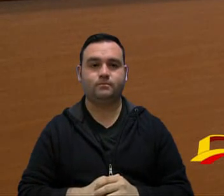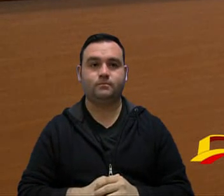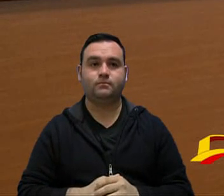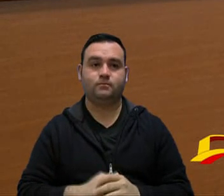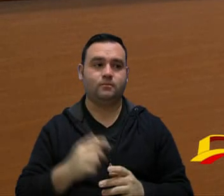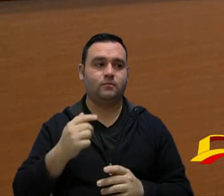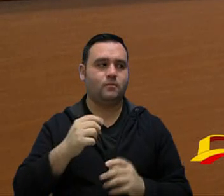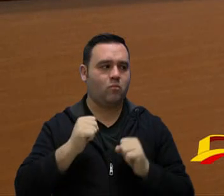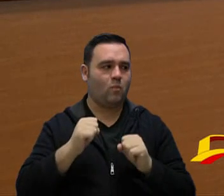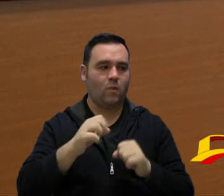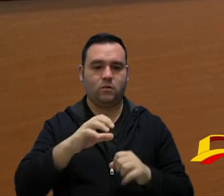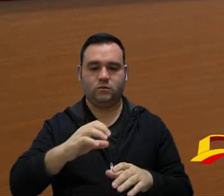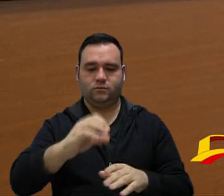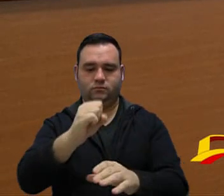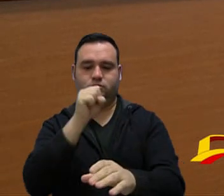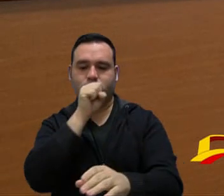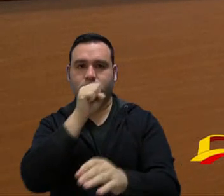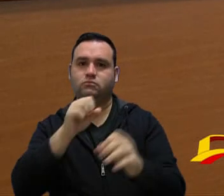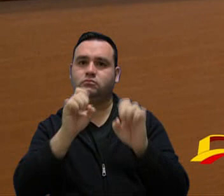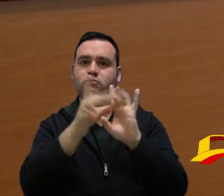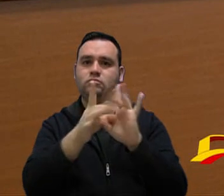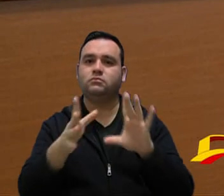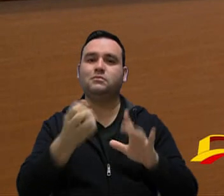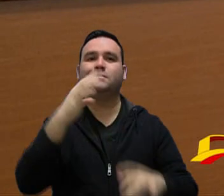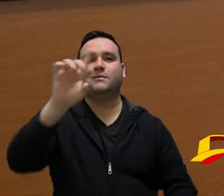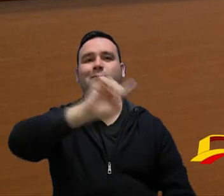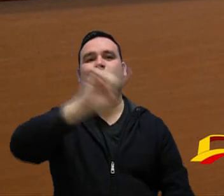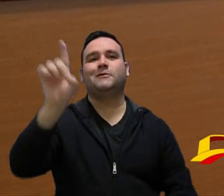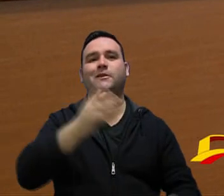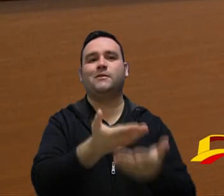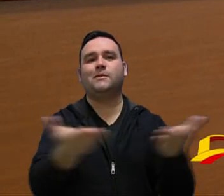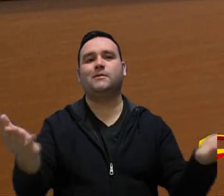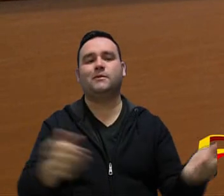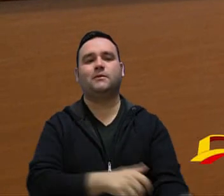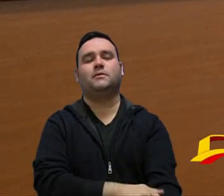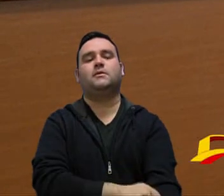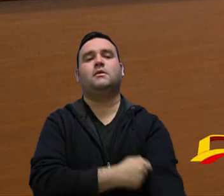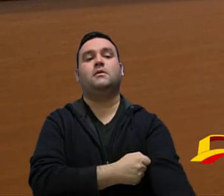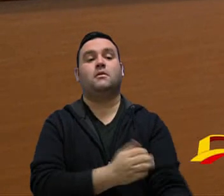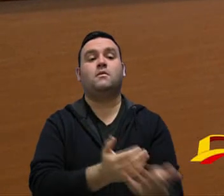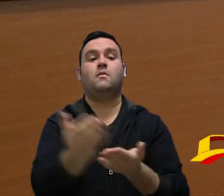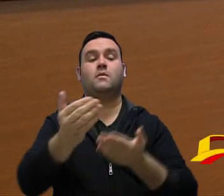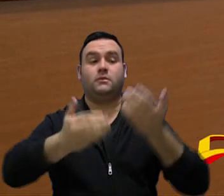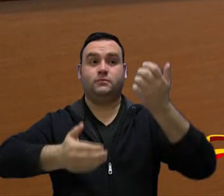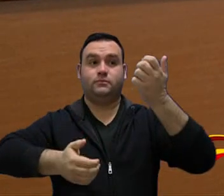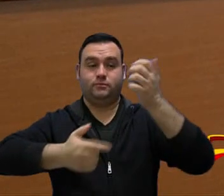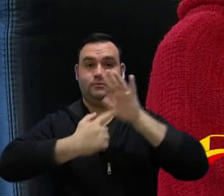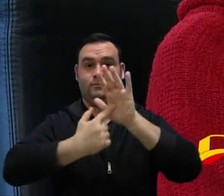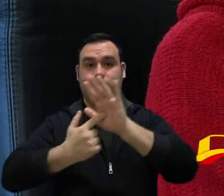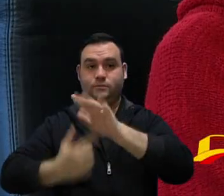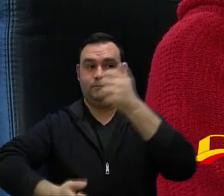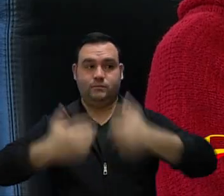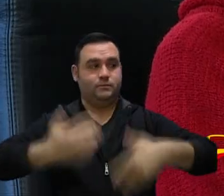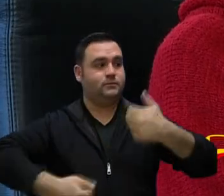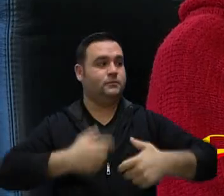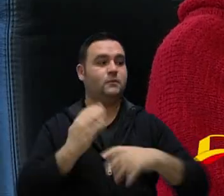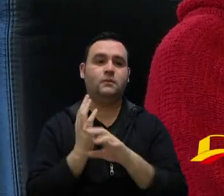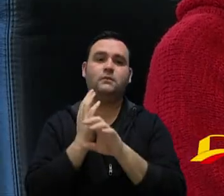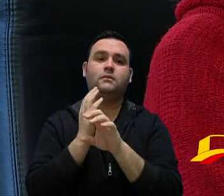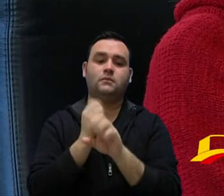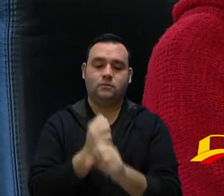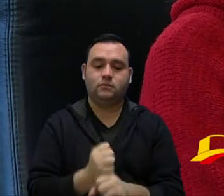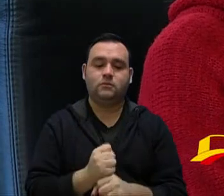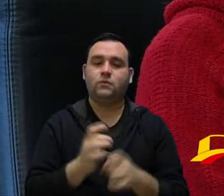e pode tirar o microfone do doutor bom dia a todos eu vou começar a apresentação pela execução